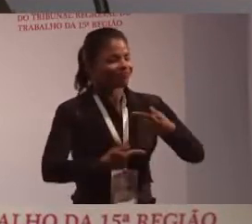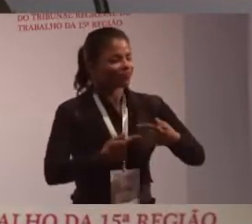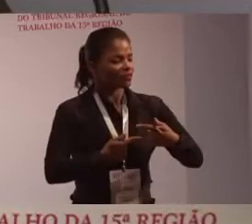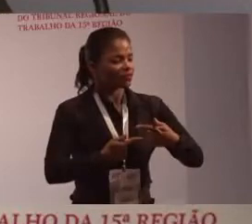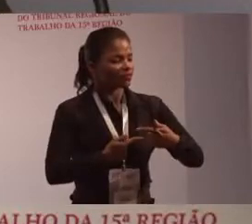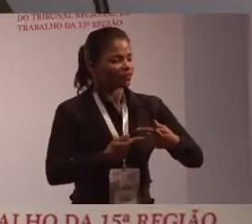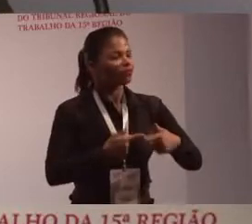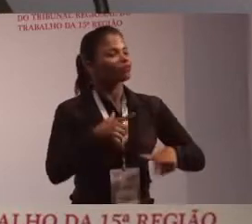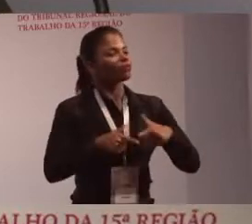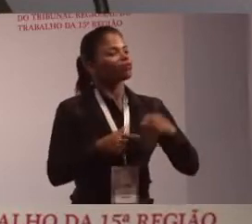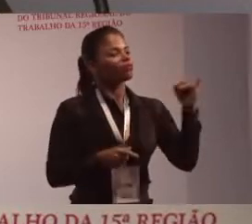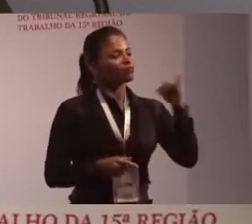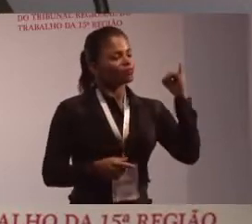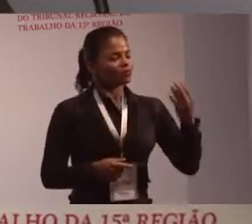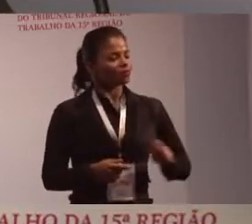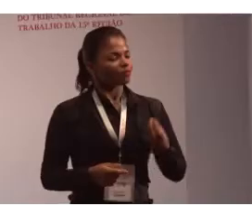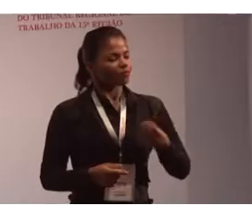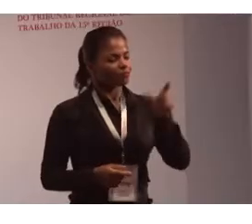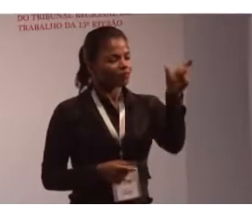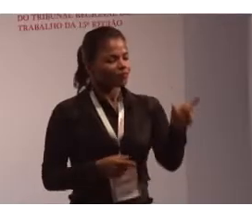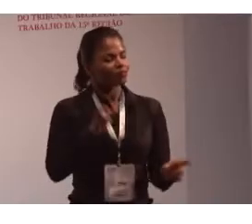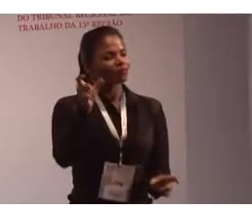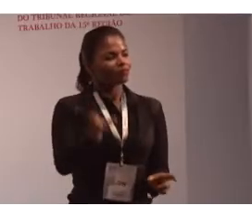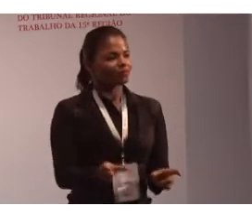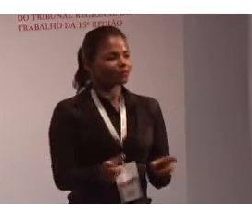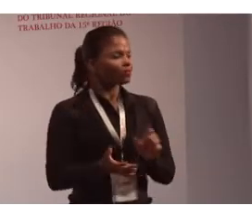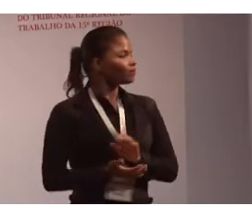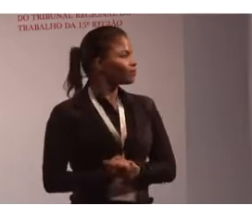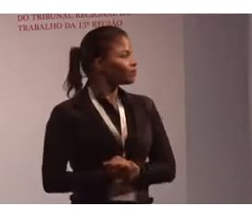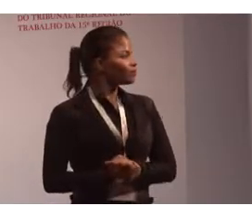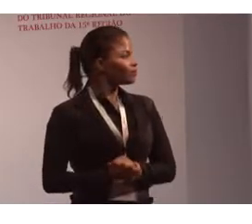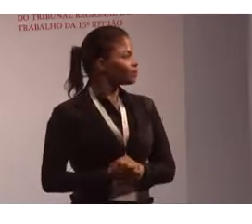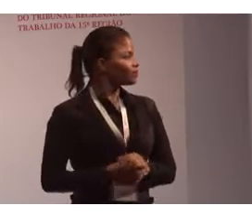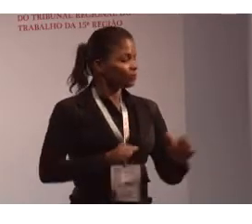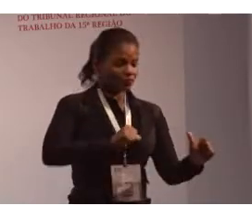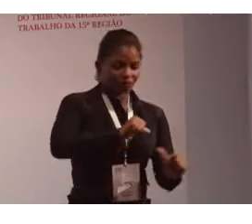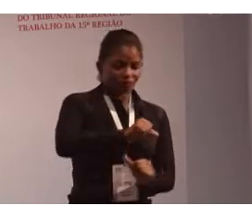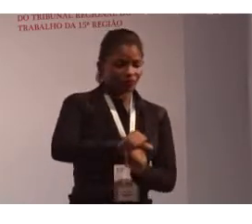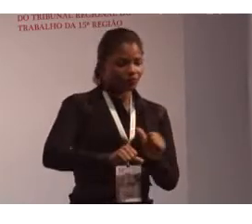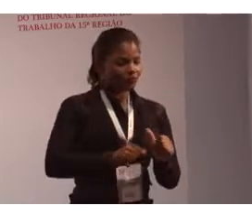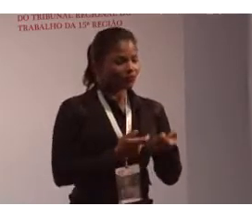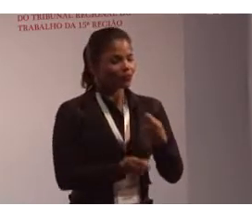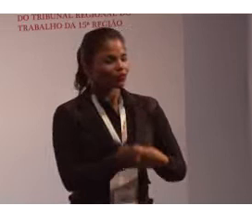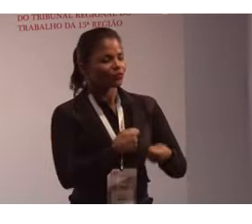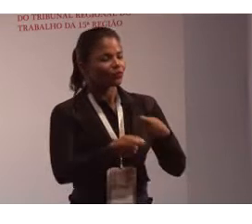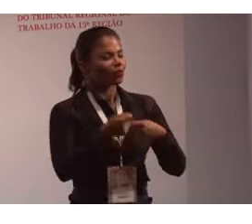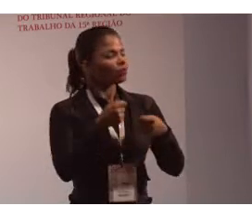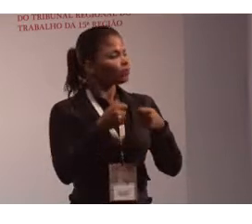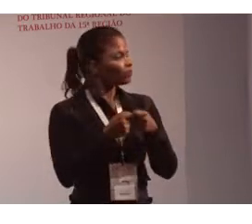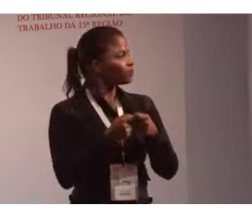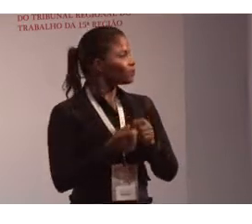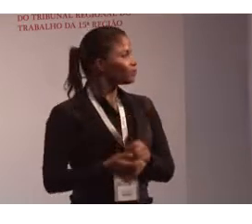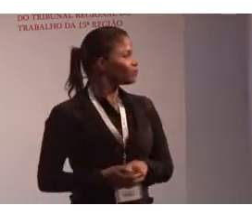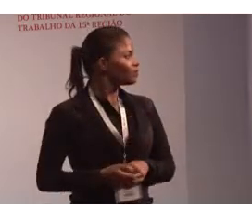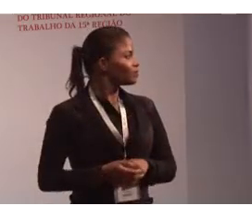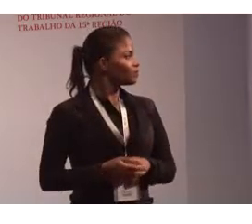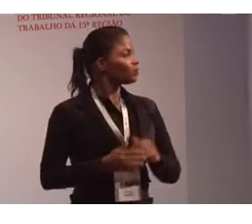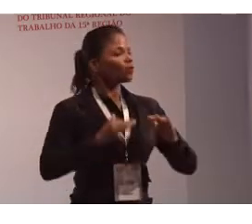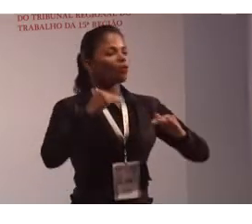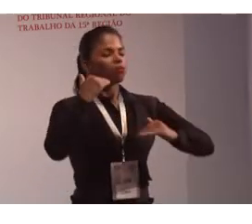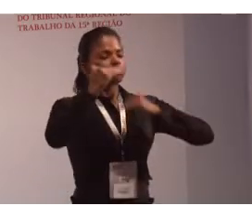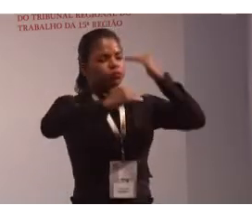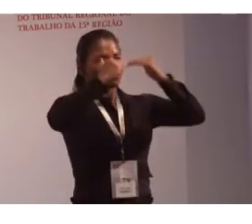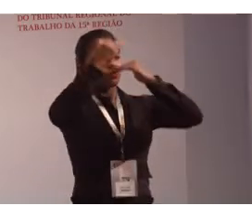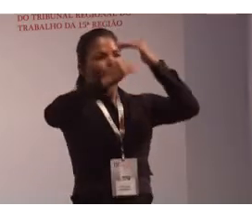mais importante da vida das pessoas, né? As mudanças macroeconômicas, né, eles também colocam, e os avanços